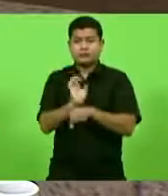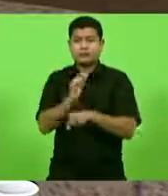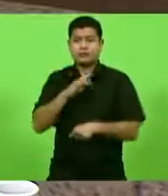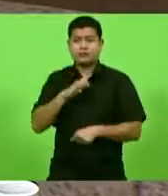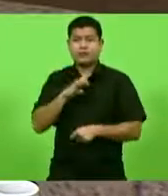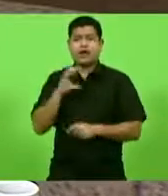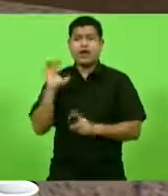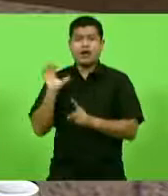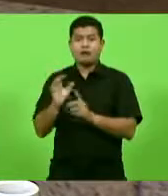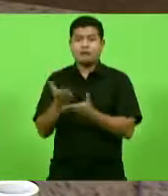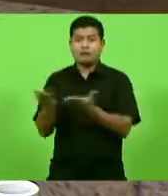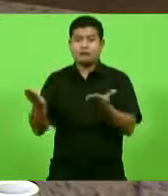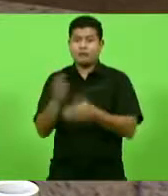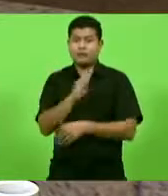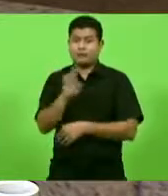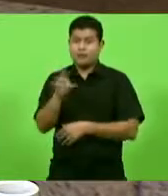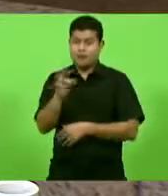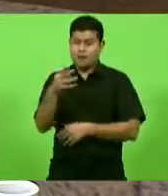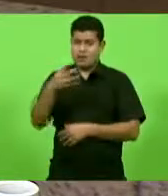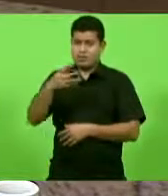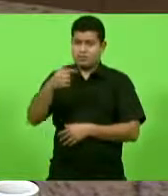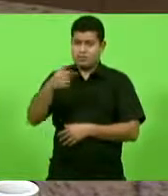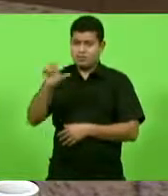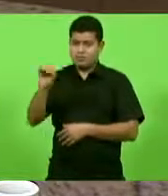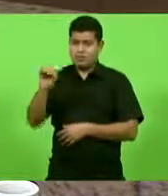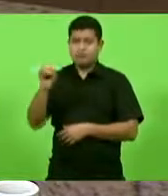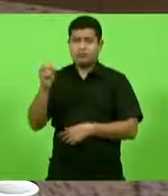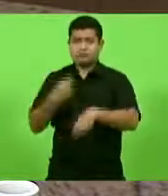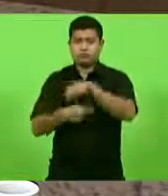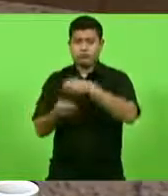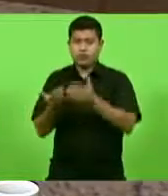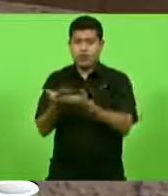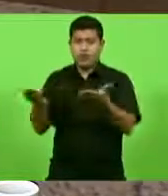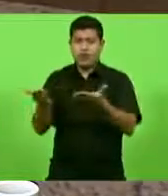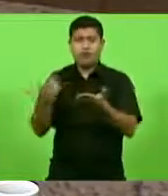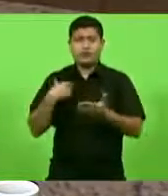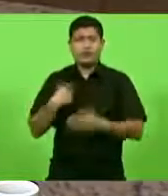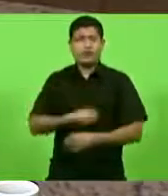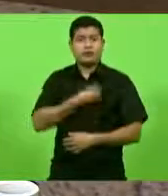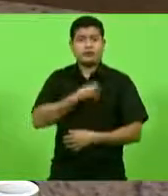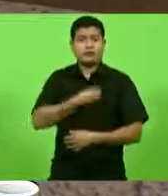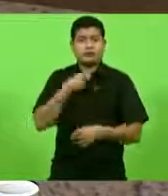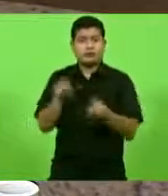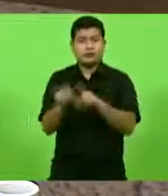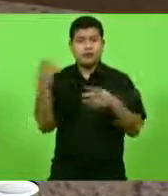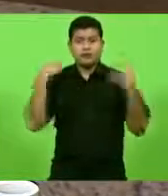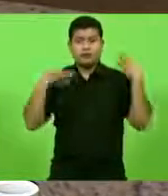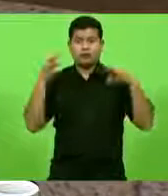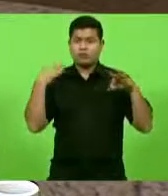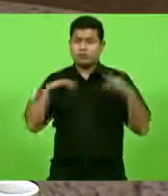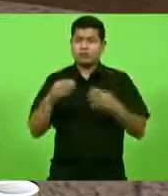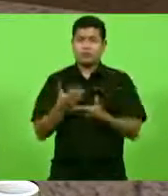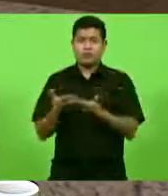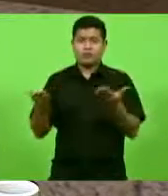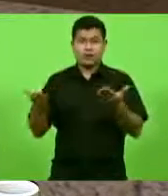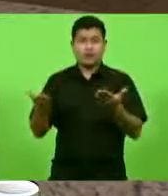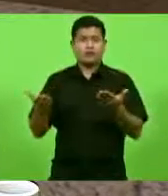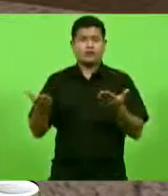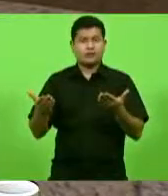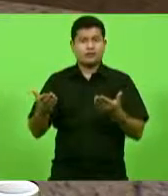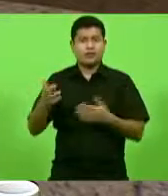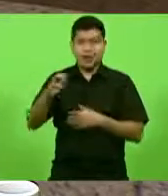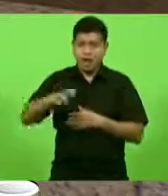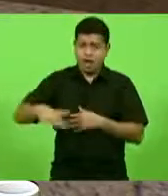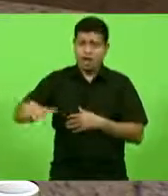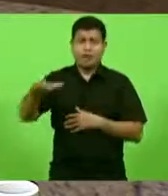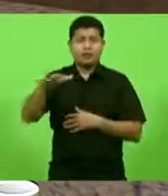econômica com relação à BR-470, das vidas que tem lá, da questão turística, da questão econômica. Por isso, senhor presidente, eu tenho